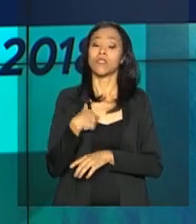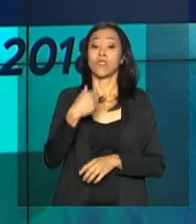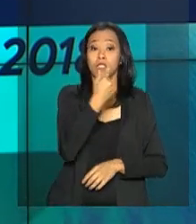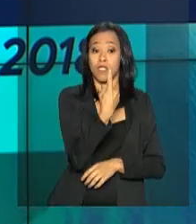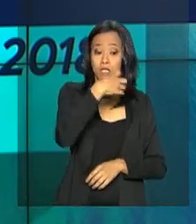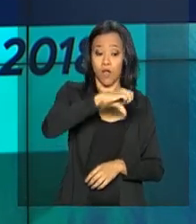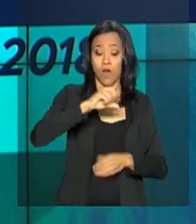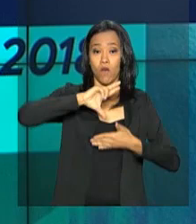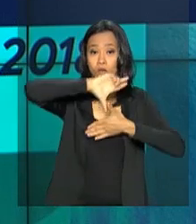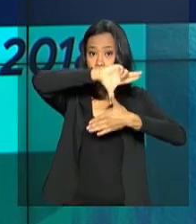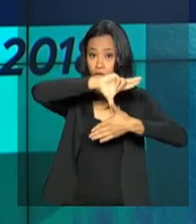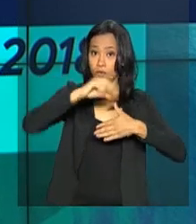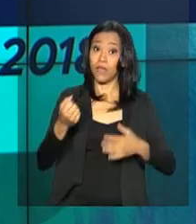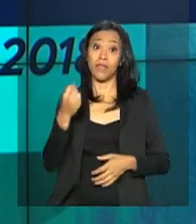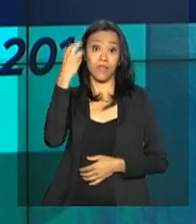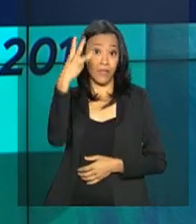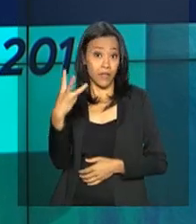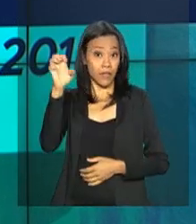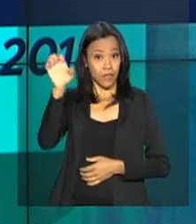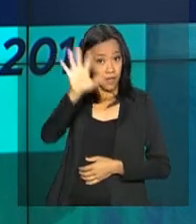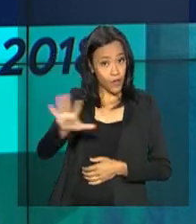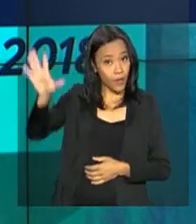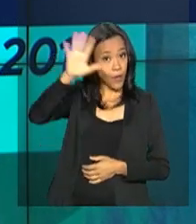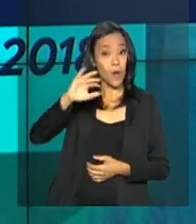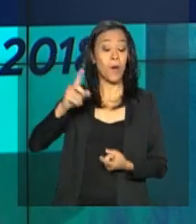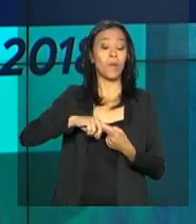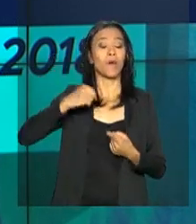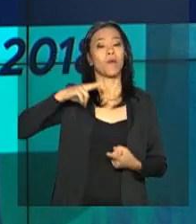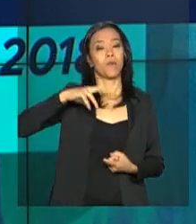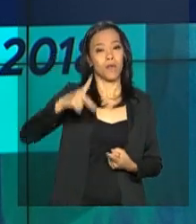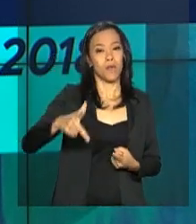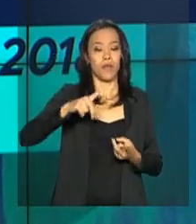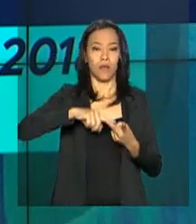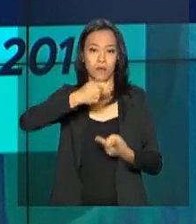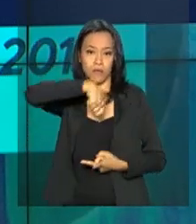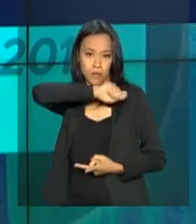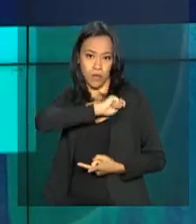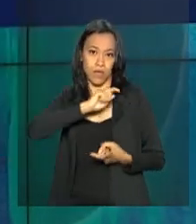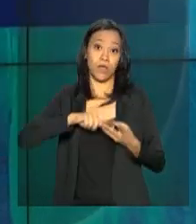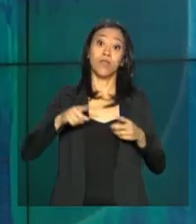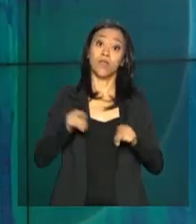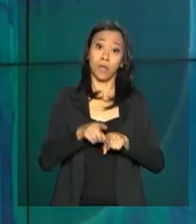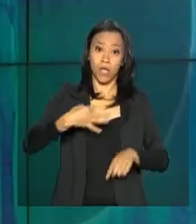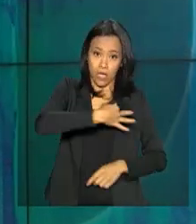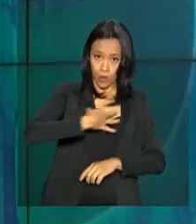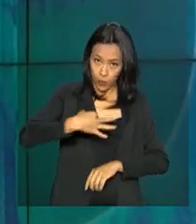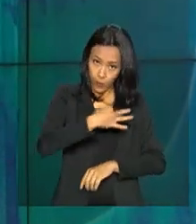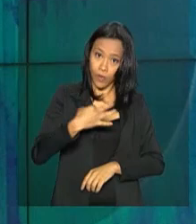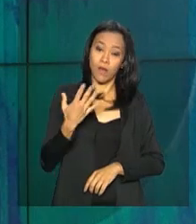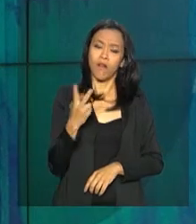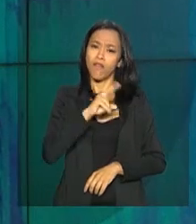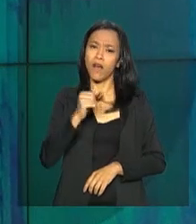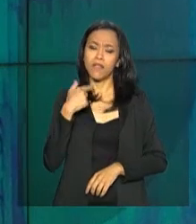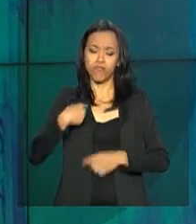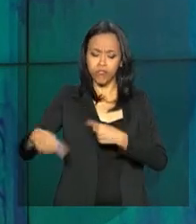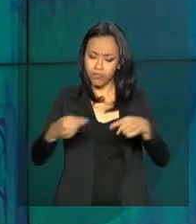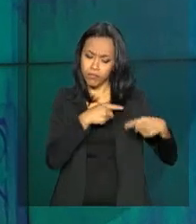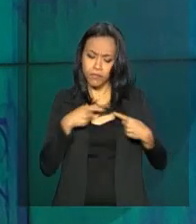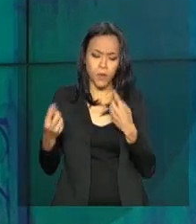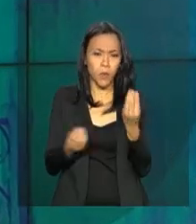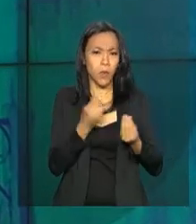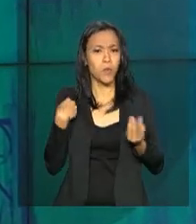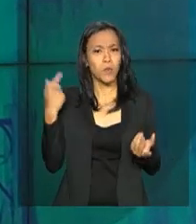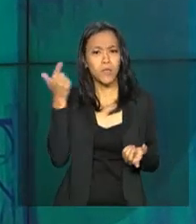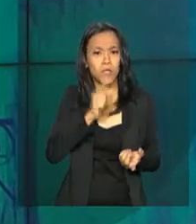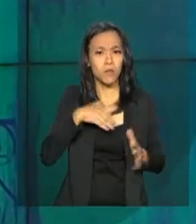latina e três da penísula ibérica portugal espanha e andorra eles vão discutir formas de alcançar o desenvolvimento sustentável